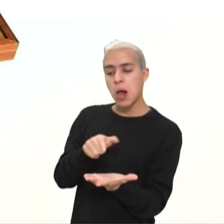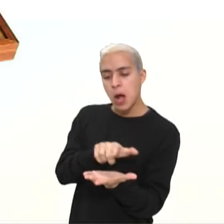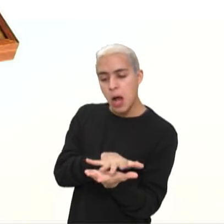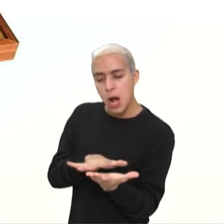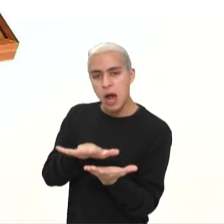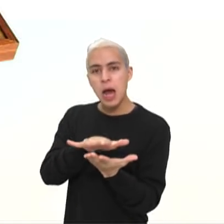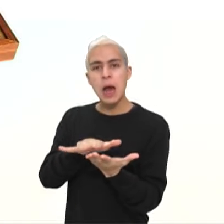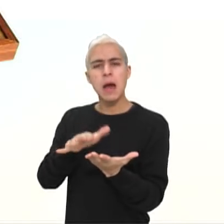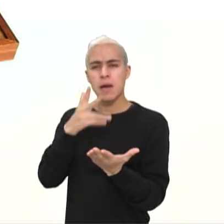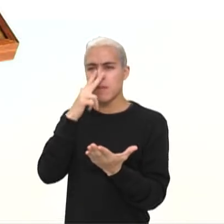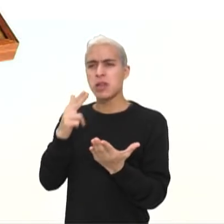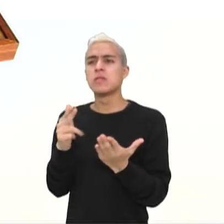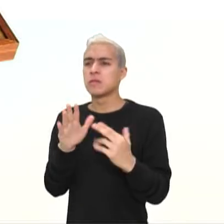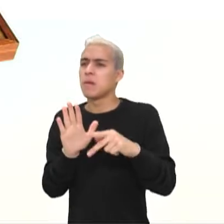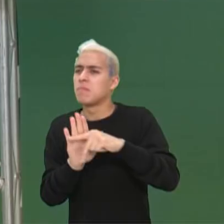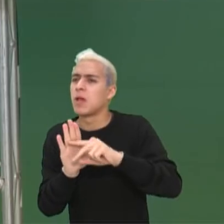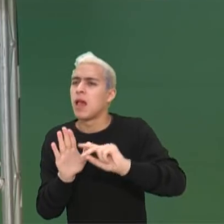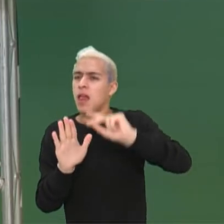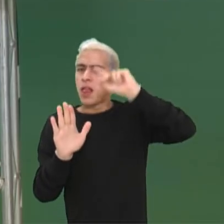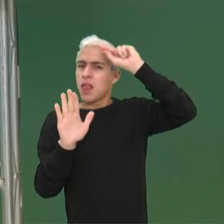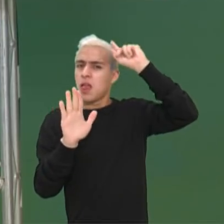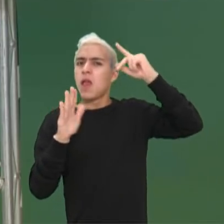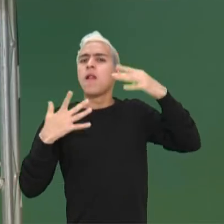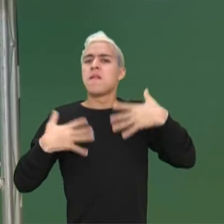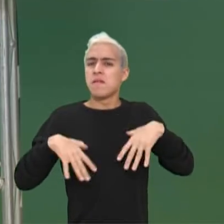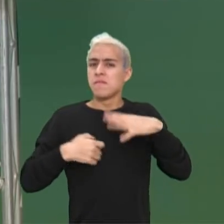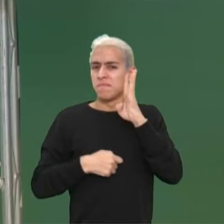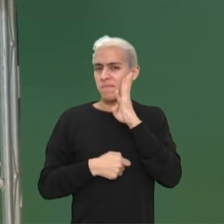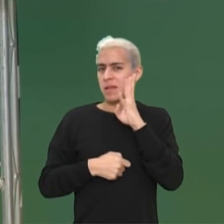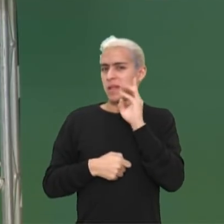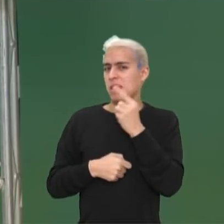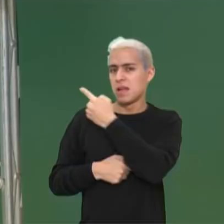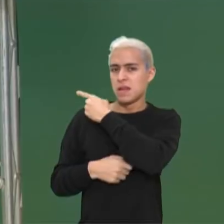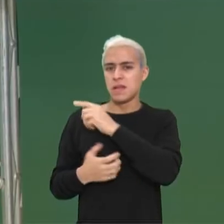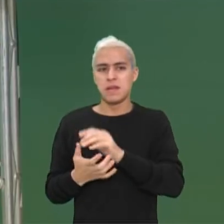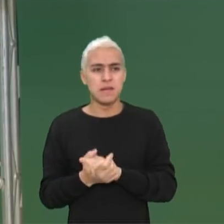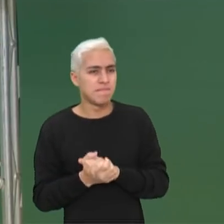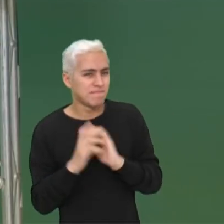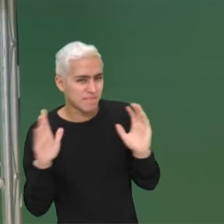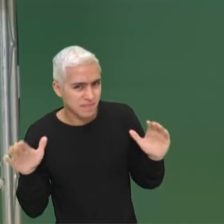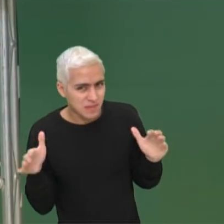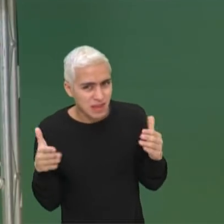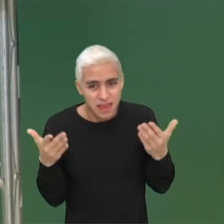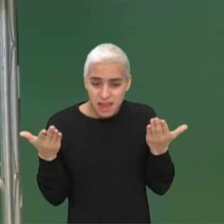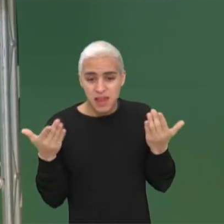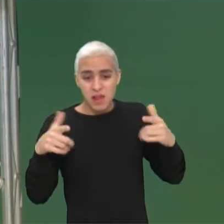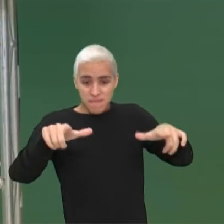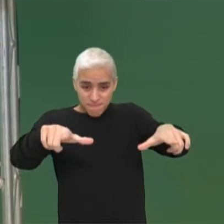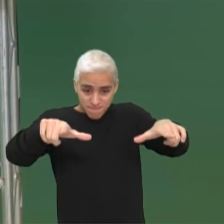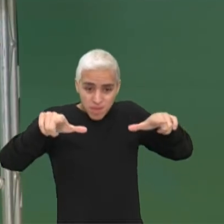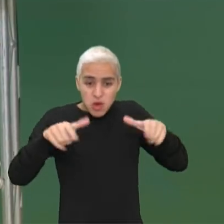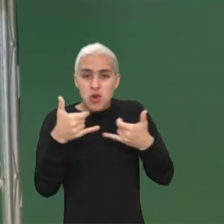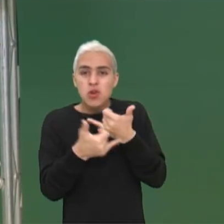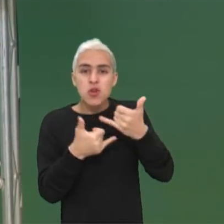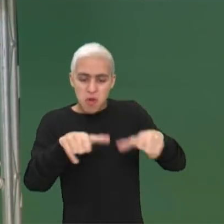bem rústico assim da época deles mesmo, bem bacana. Então vamos entrar nos jogos de tabuleiro dessa